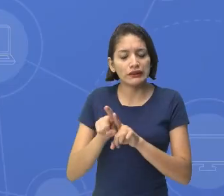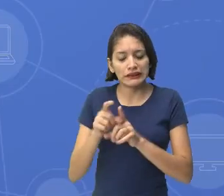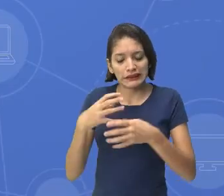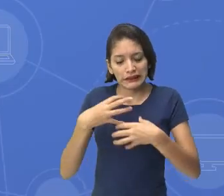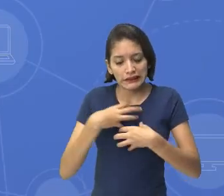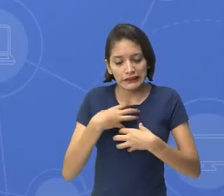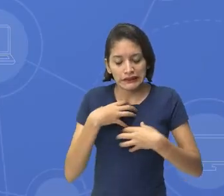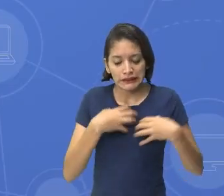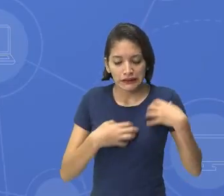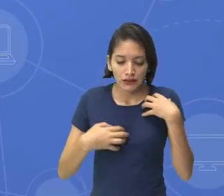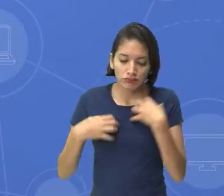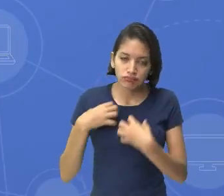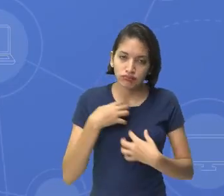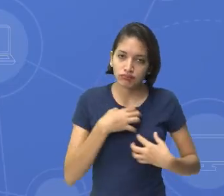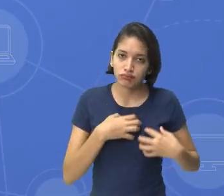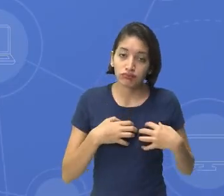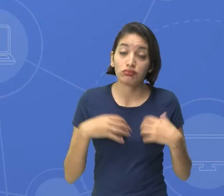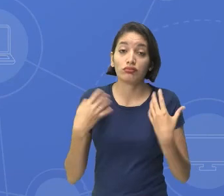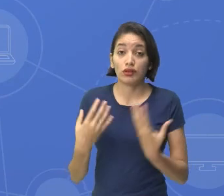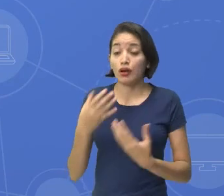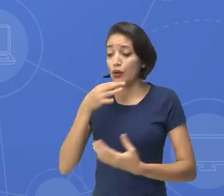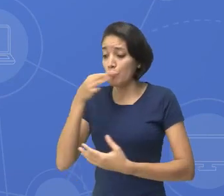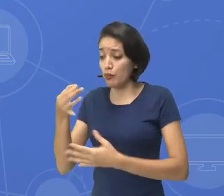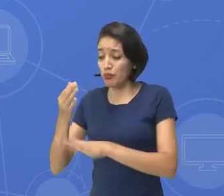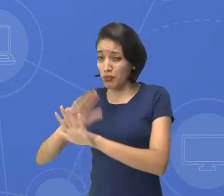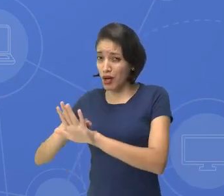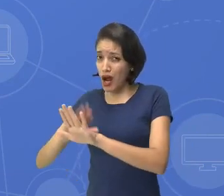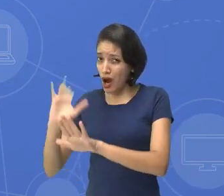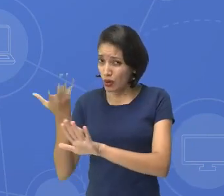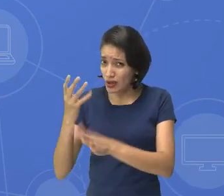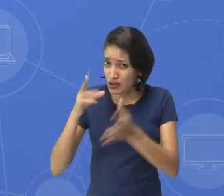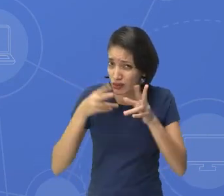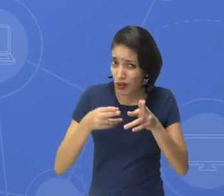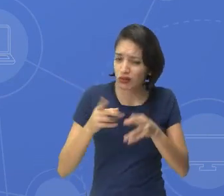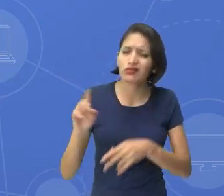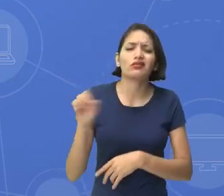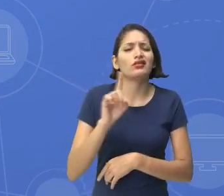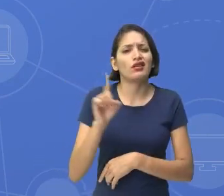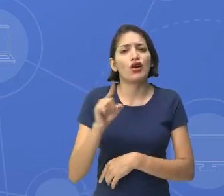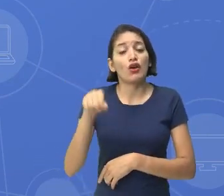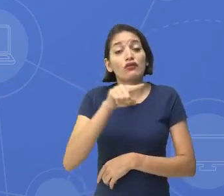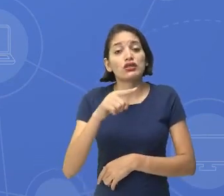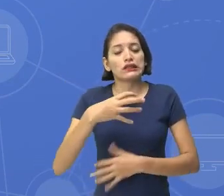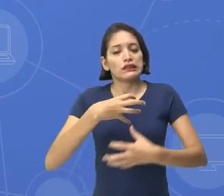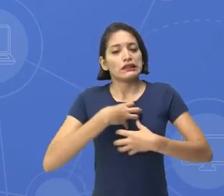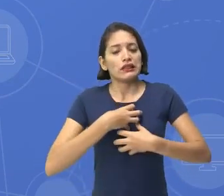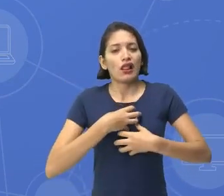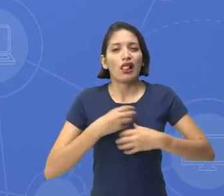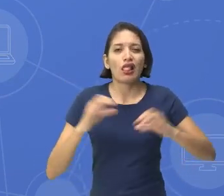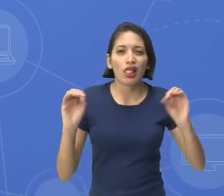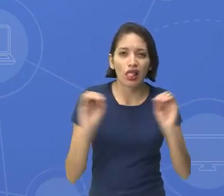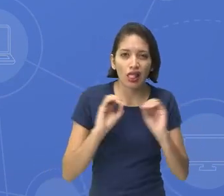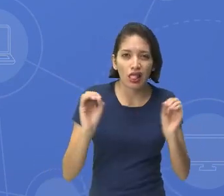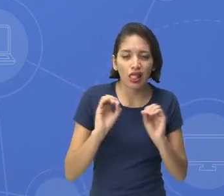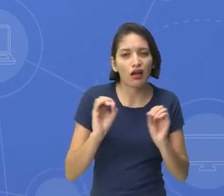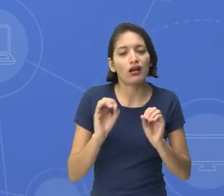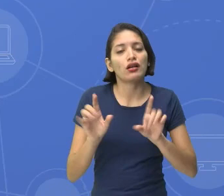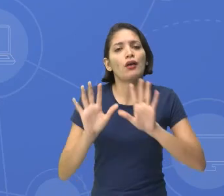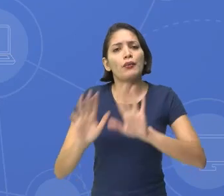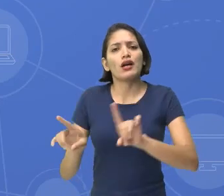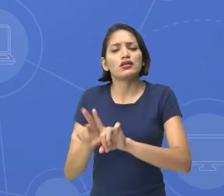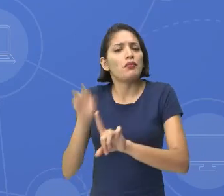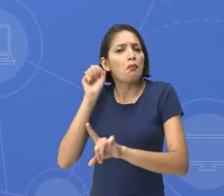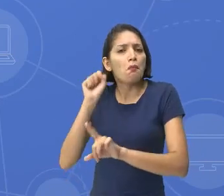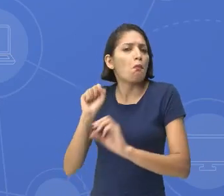não é isso? O discurso ideológico não funciona assim. Você não sente o impacto e você também